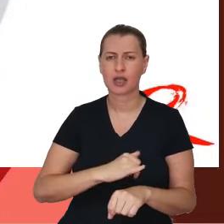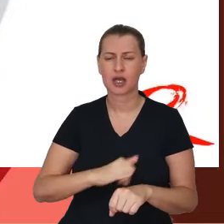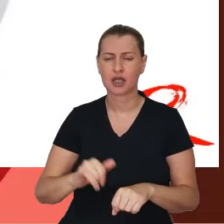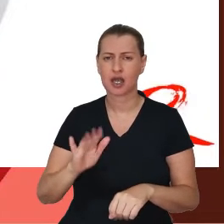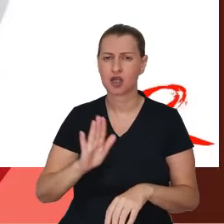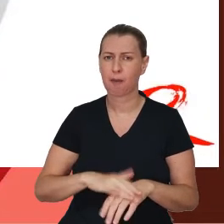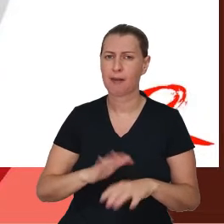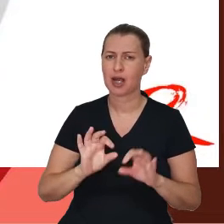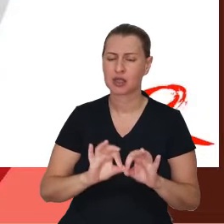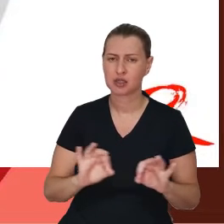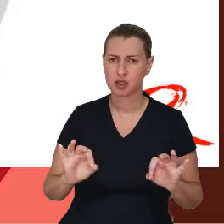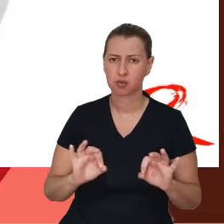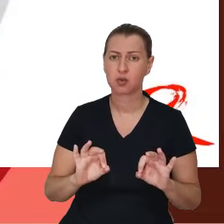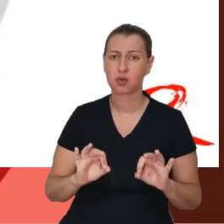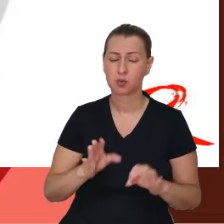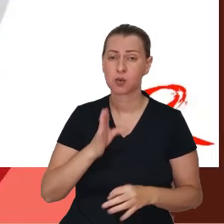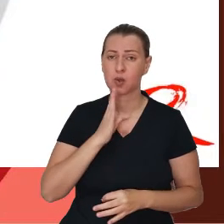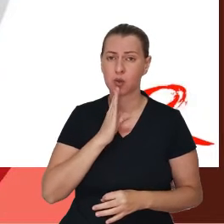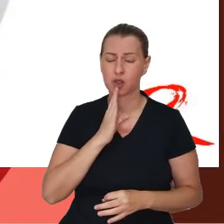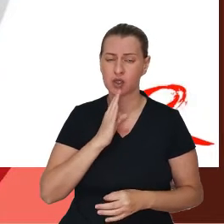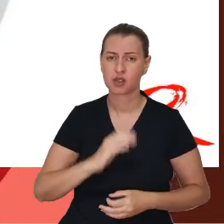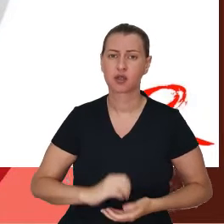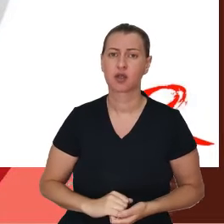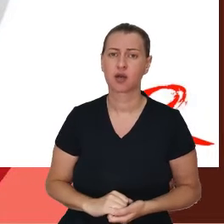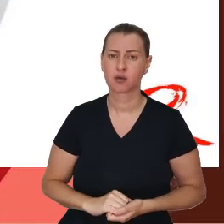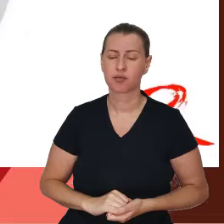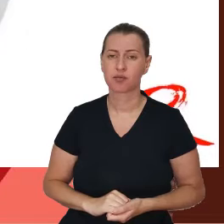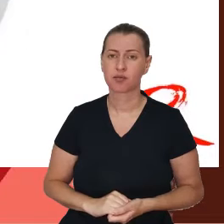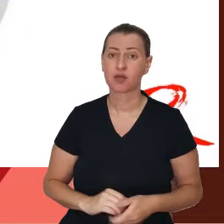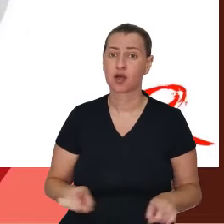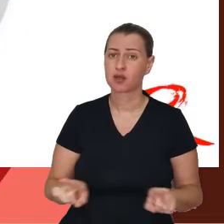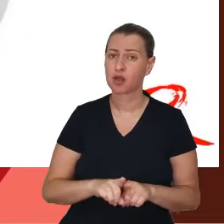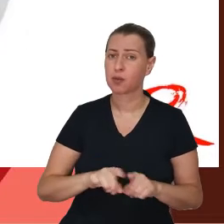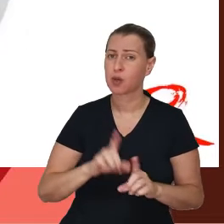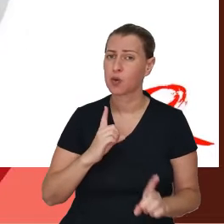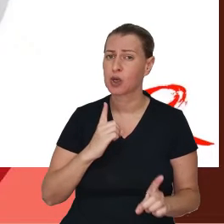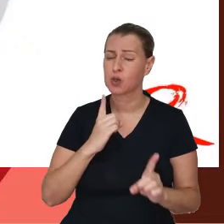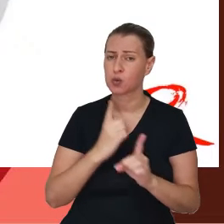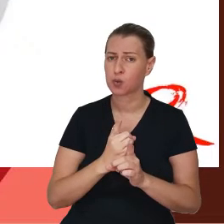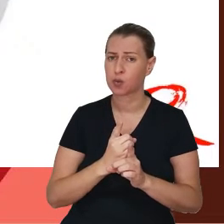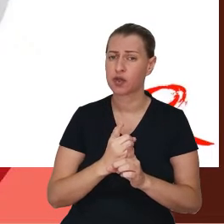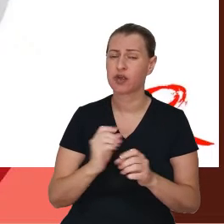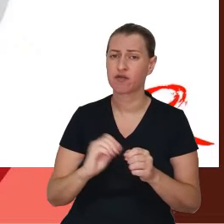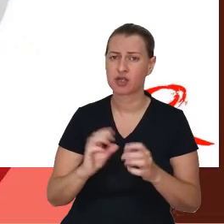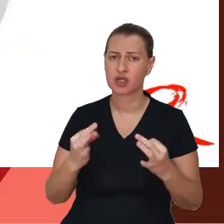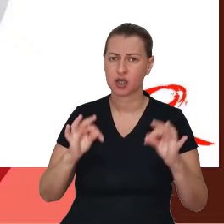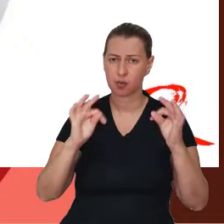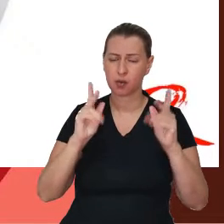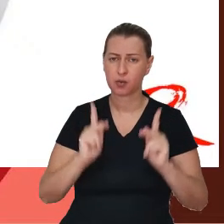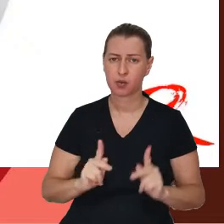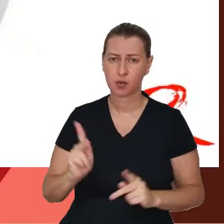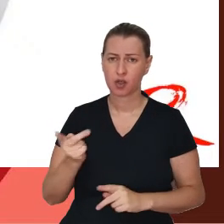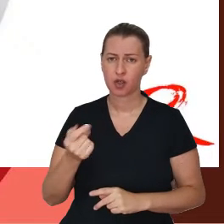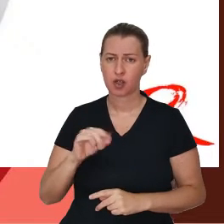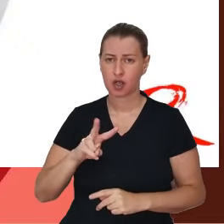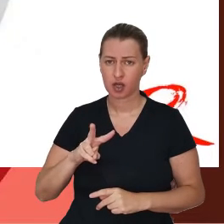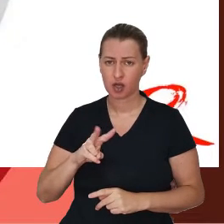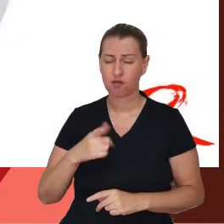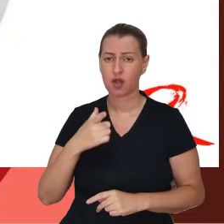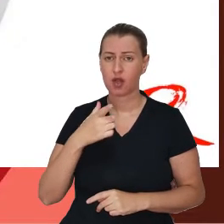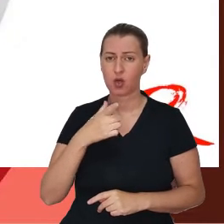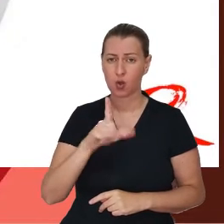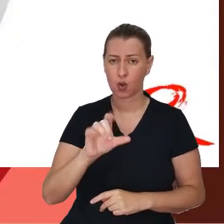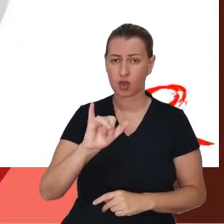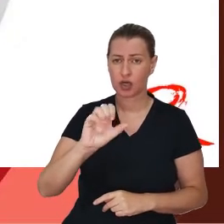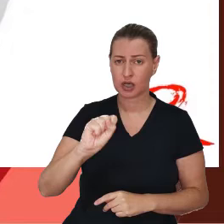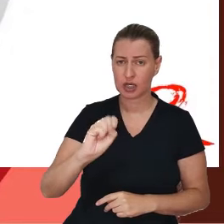comuns e conhecidas, né? Diagnosticar e tratar as pessoas com HIV e outras ISTs,